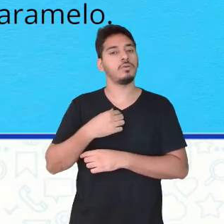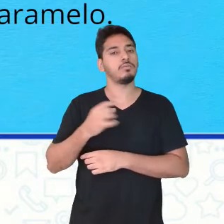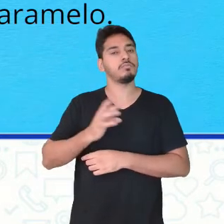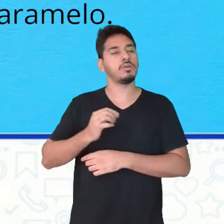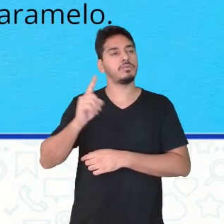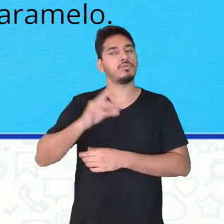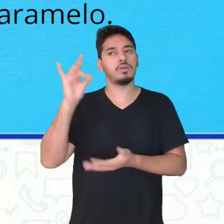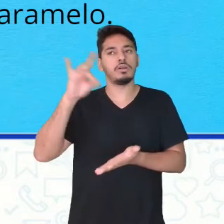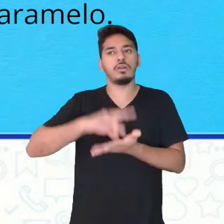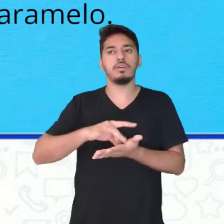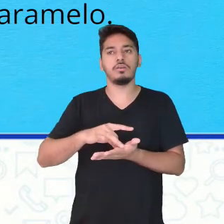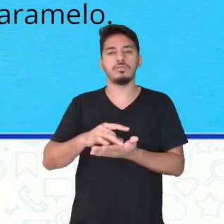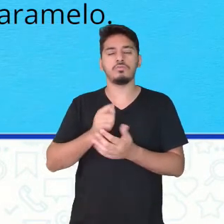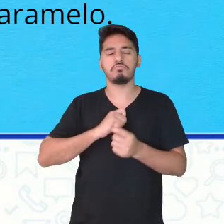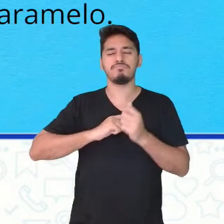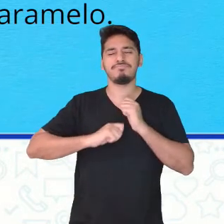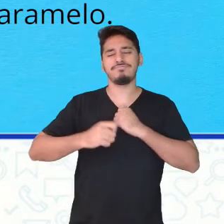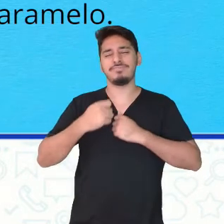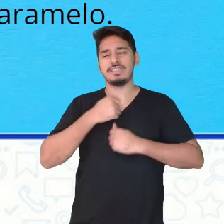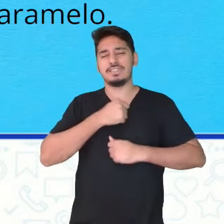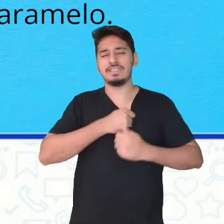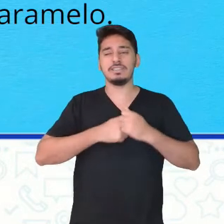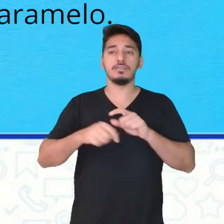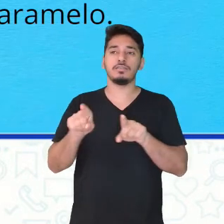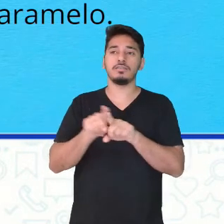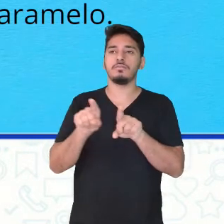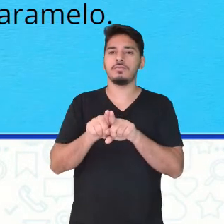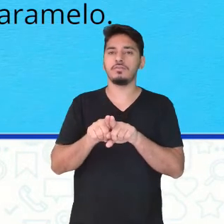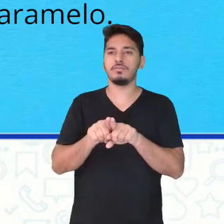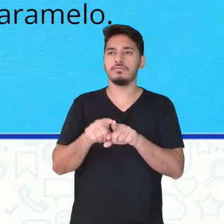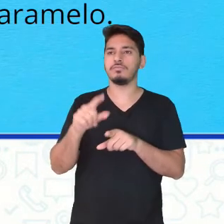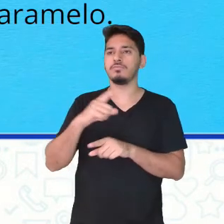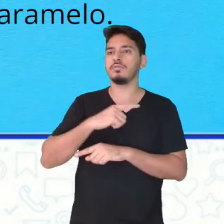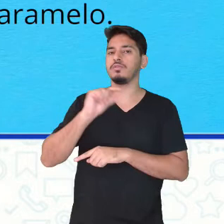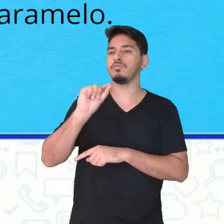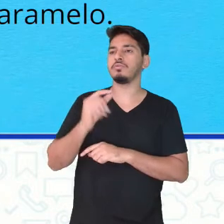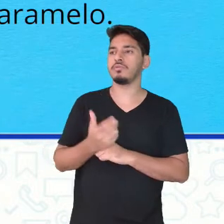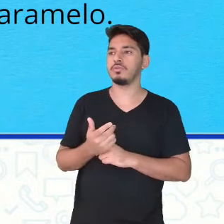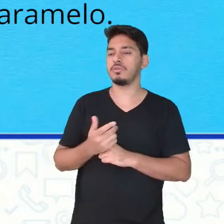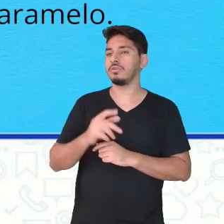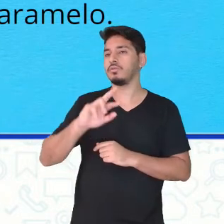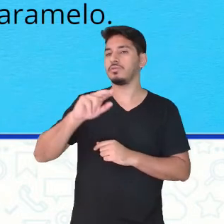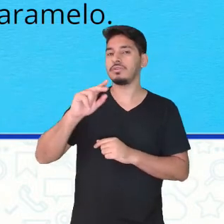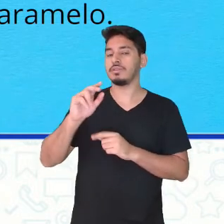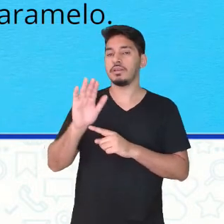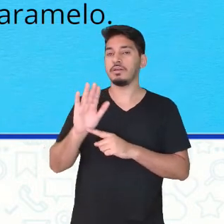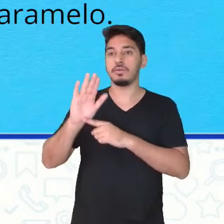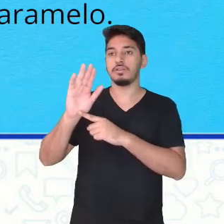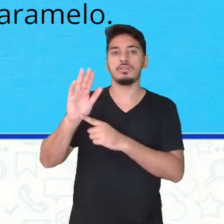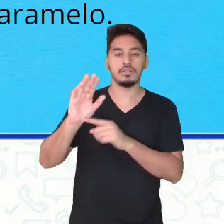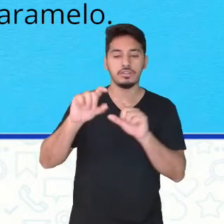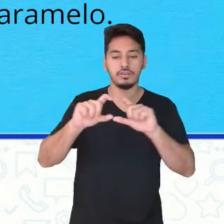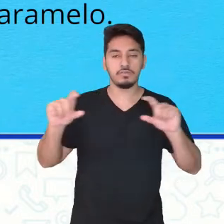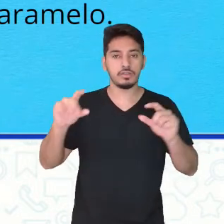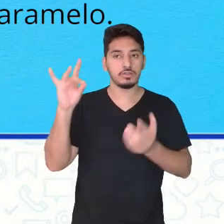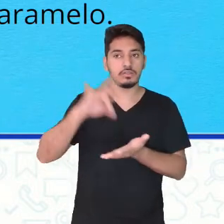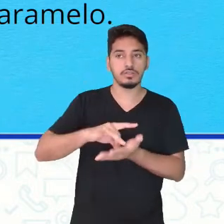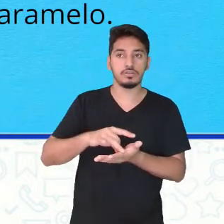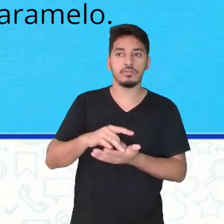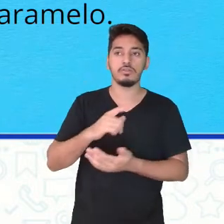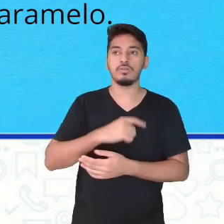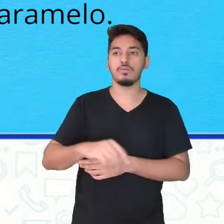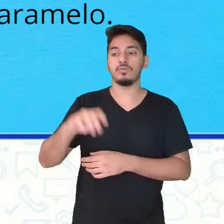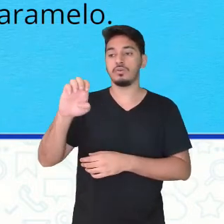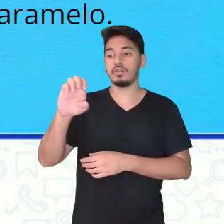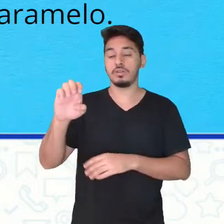sua angústia também. Então, eu tenho elipsado aí, ó, que não está aparecendo na minha frase original, o i e o